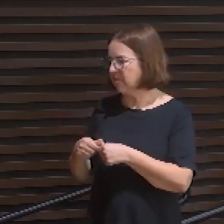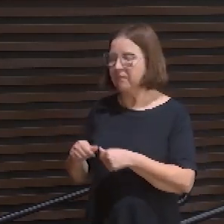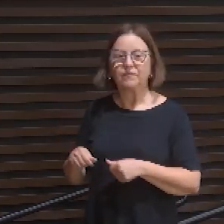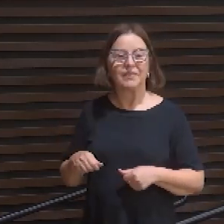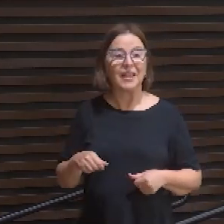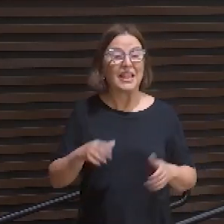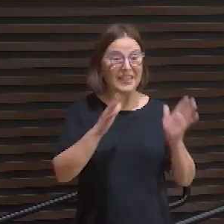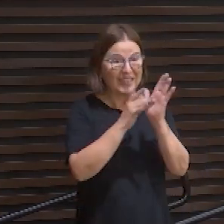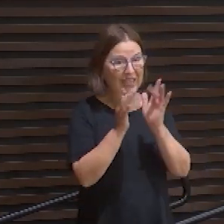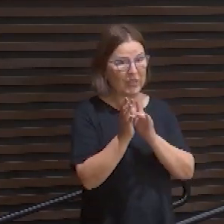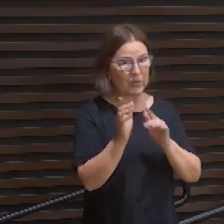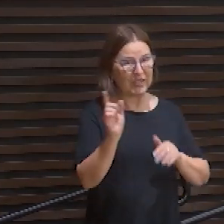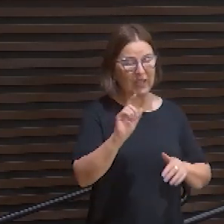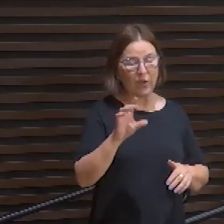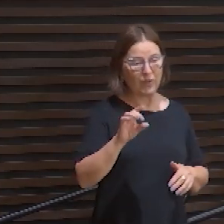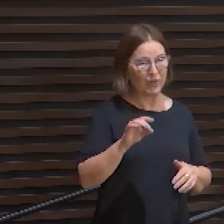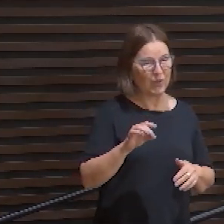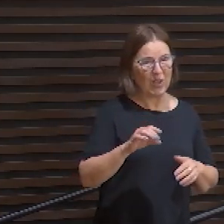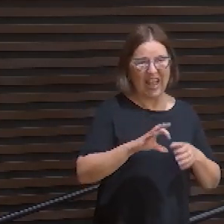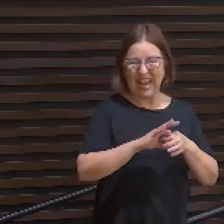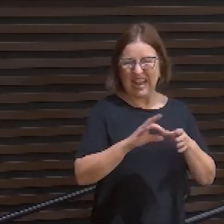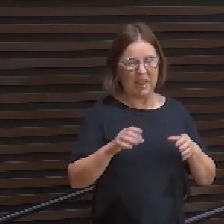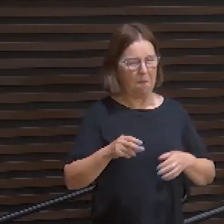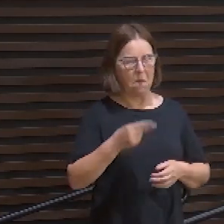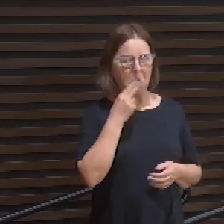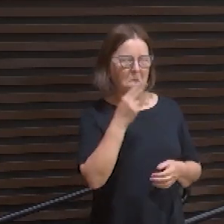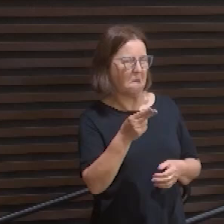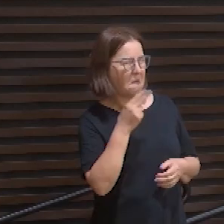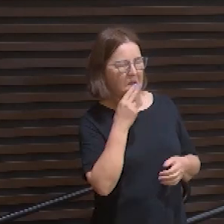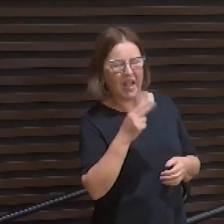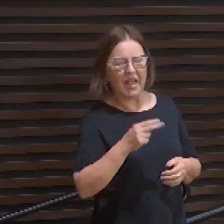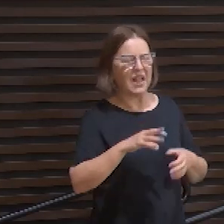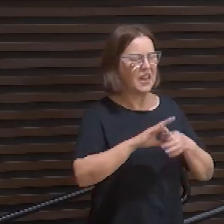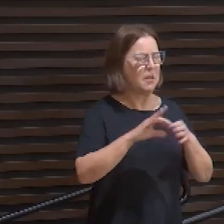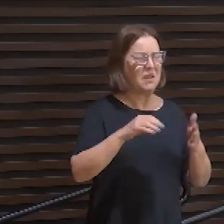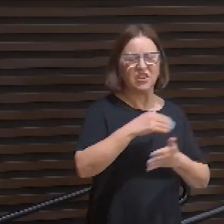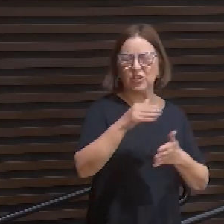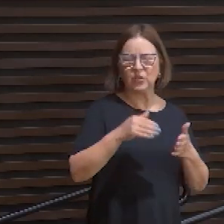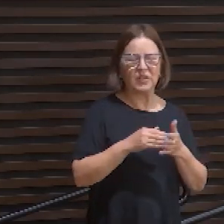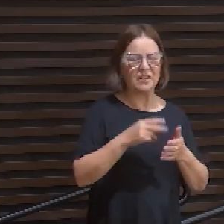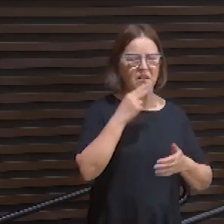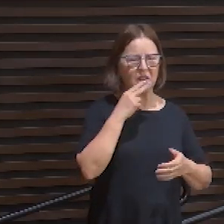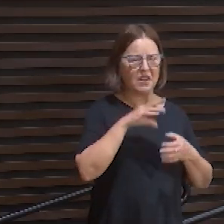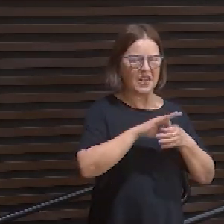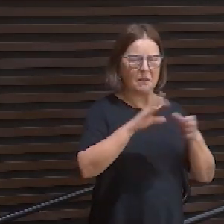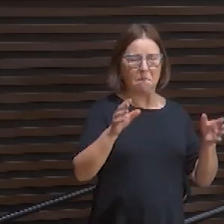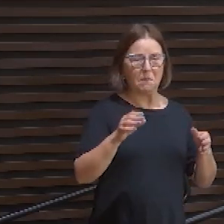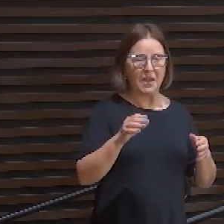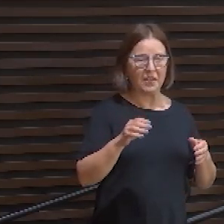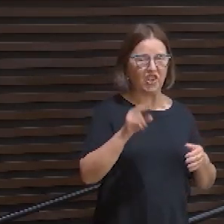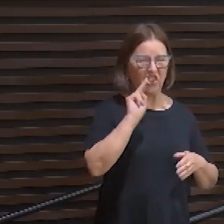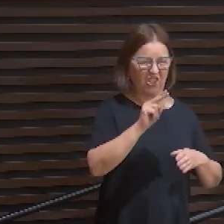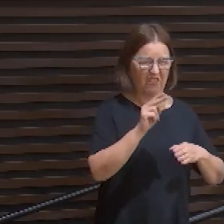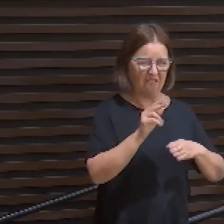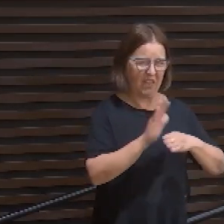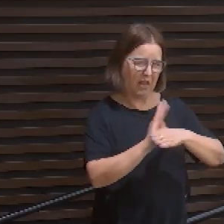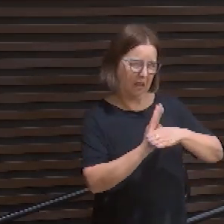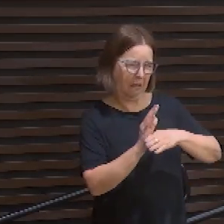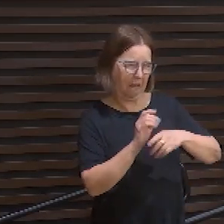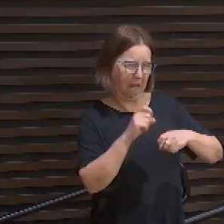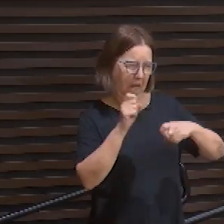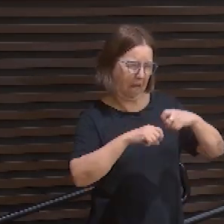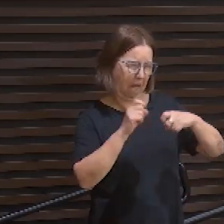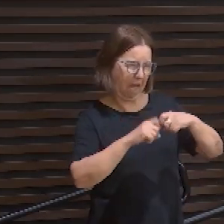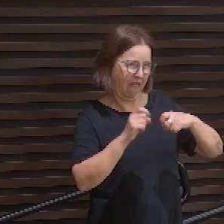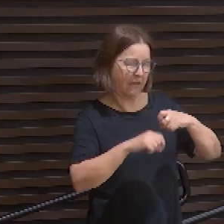liberta de cigarro e de cachaça, não. Ele liberta de tudo. Ele liberta de pornografia. O Maurício